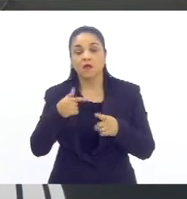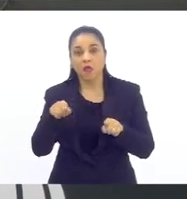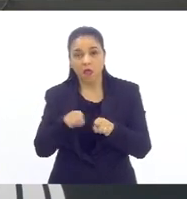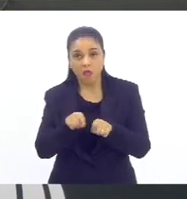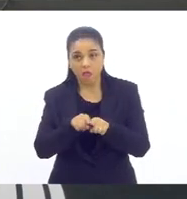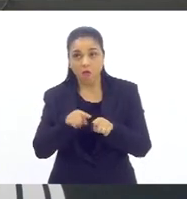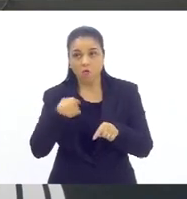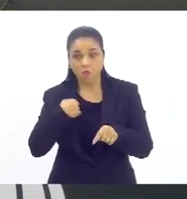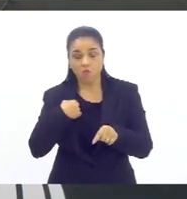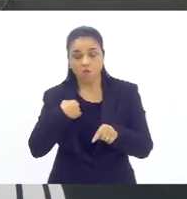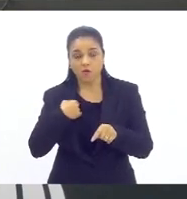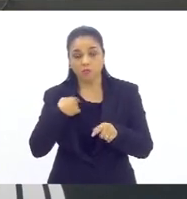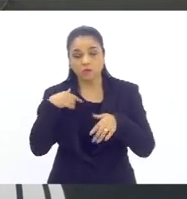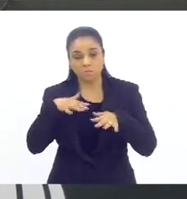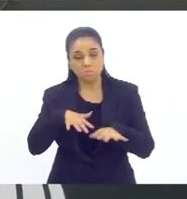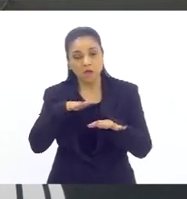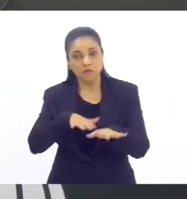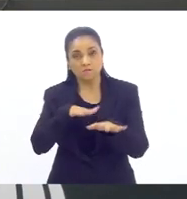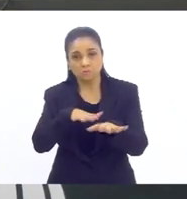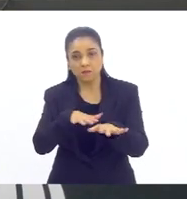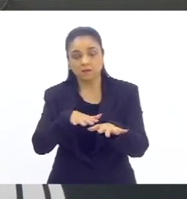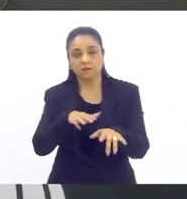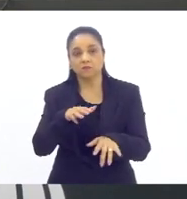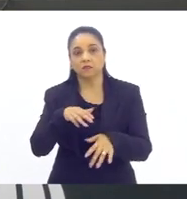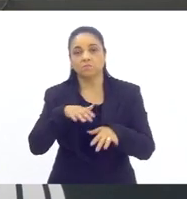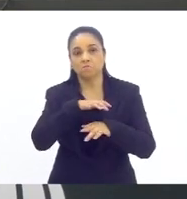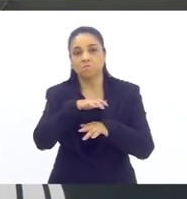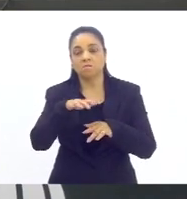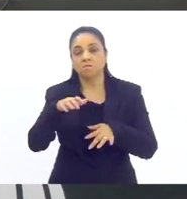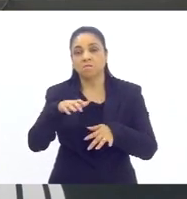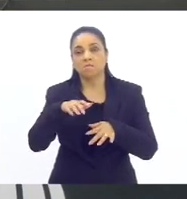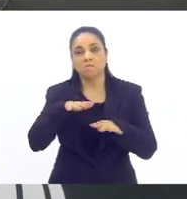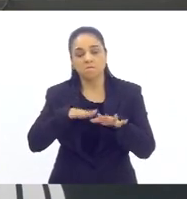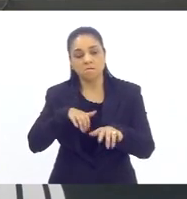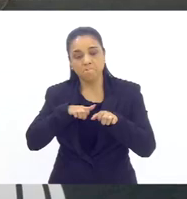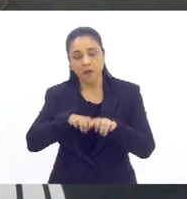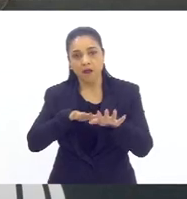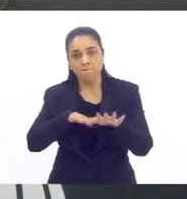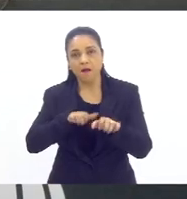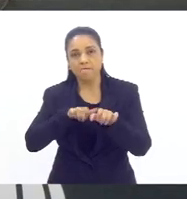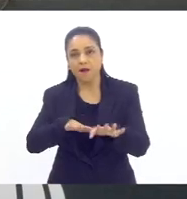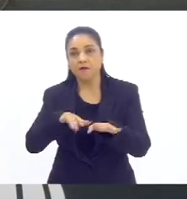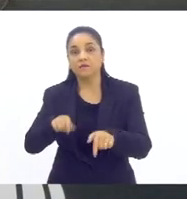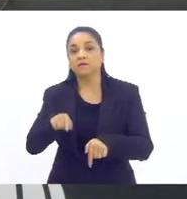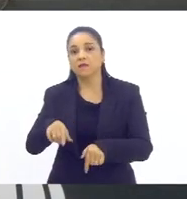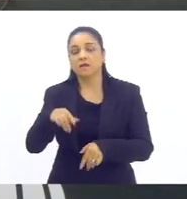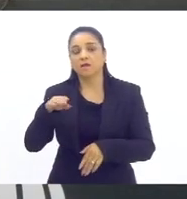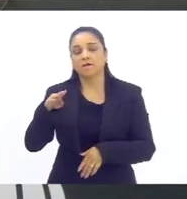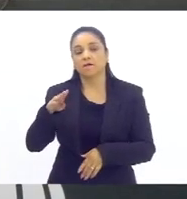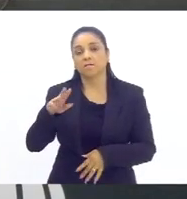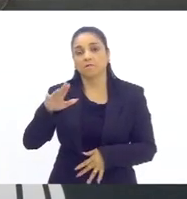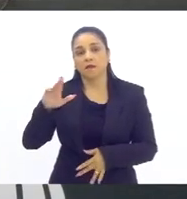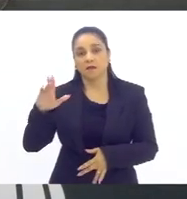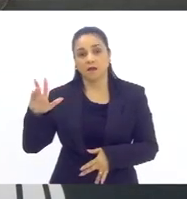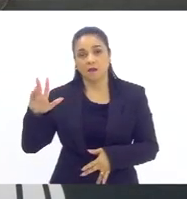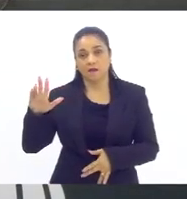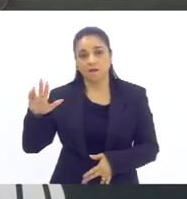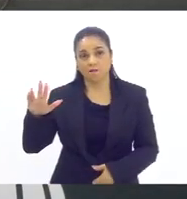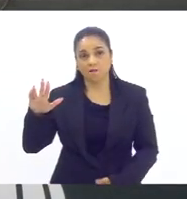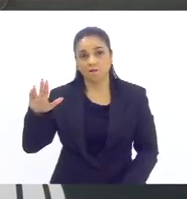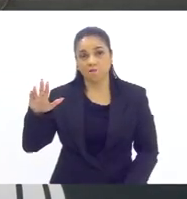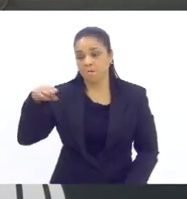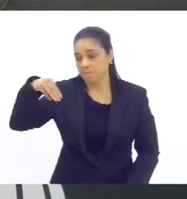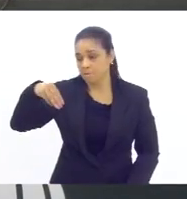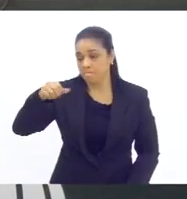participado da marcha da maconha e o Barroso Ministro Barroso falou o seguinte a Márcia foi